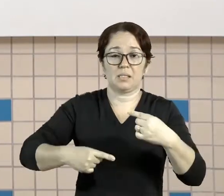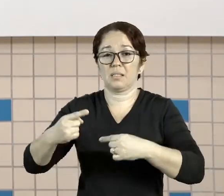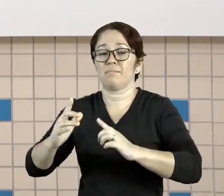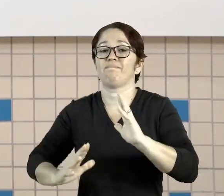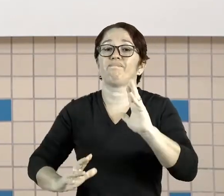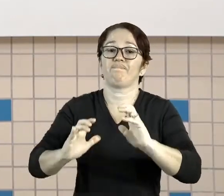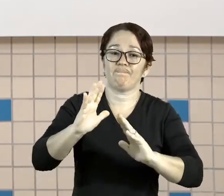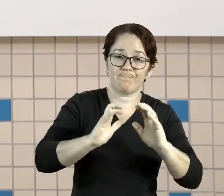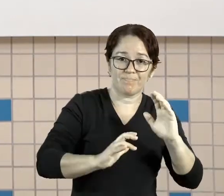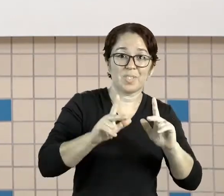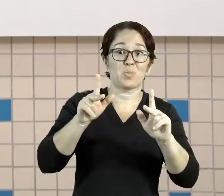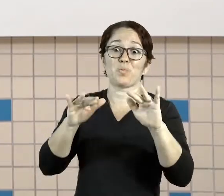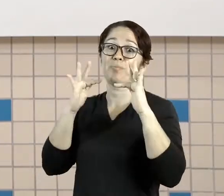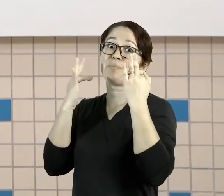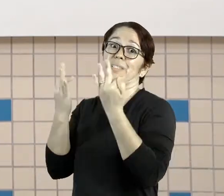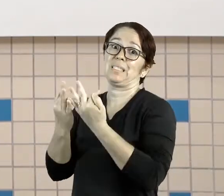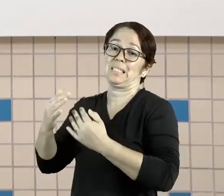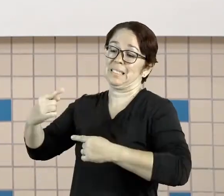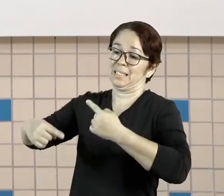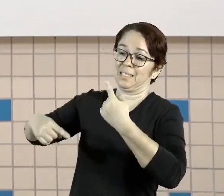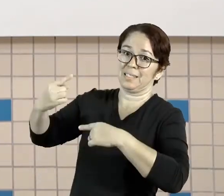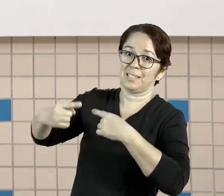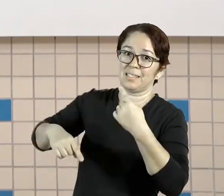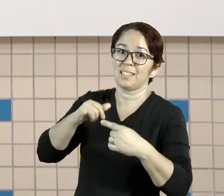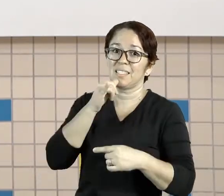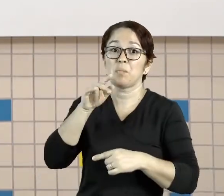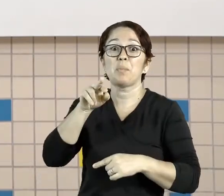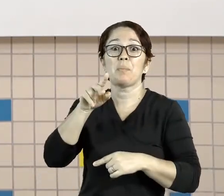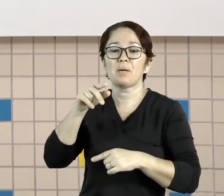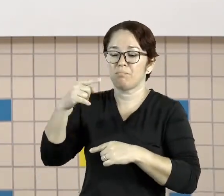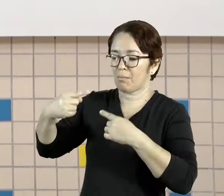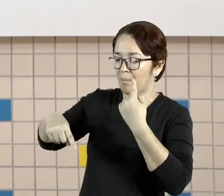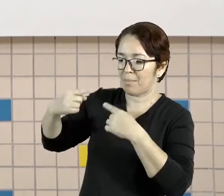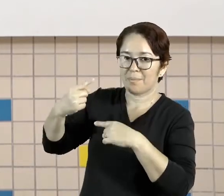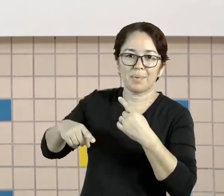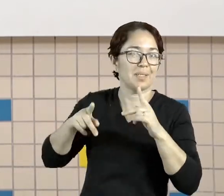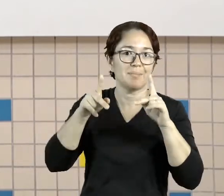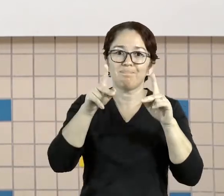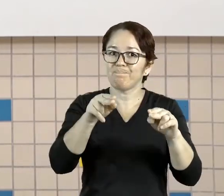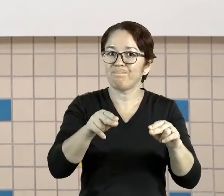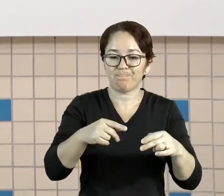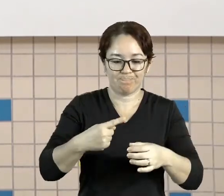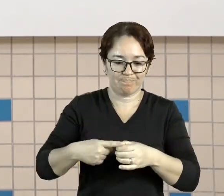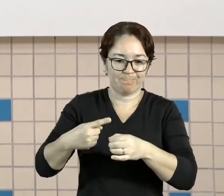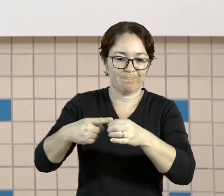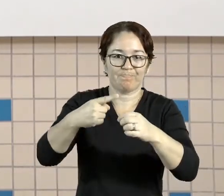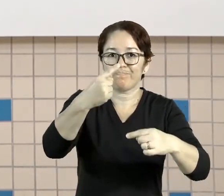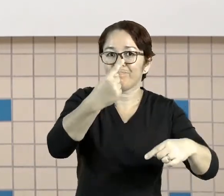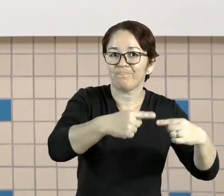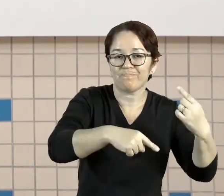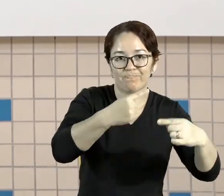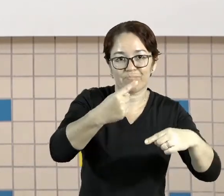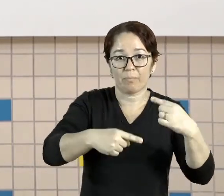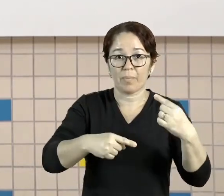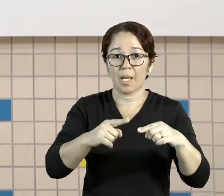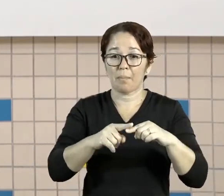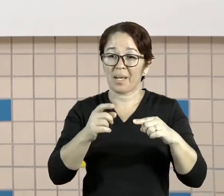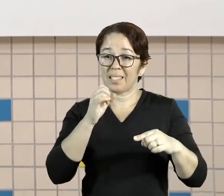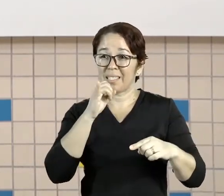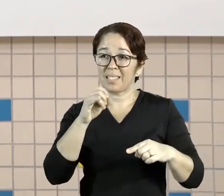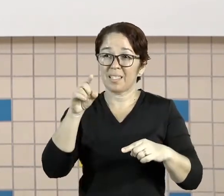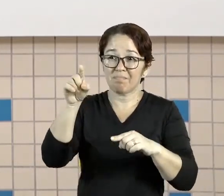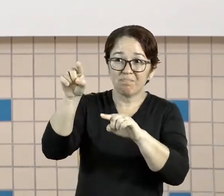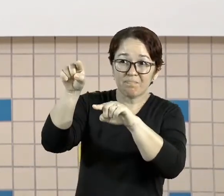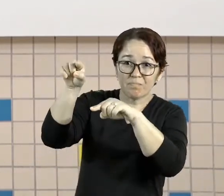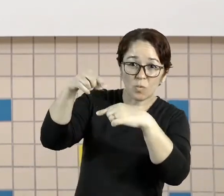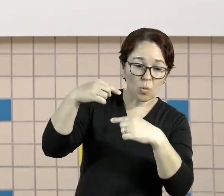comum em famílias, Alguns conflitos entre irmãos. Mas quando eles achavam um inimigo em comum, eles se uniam, certo,